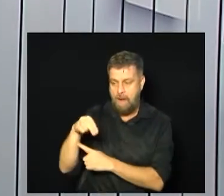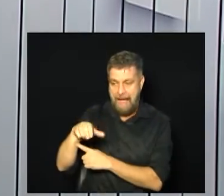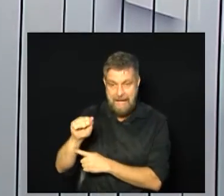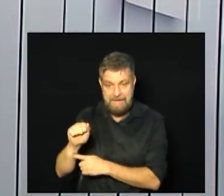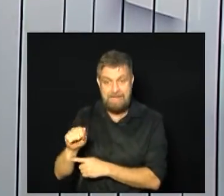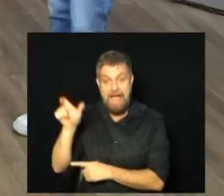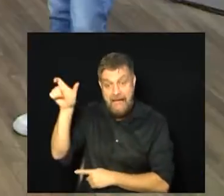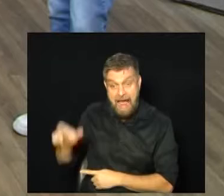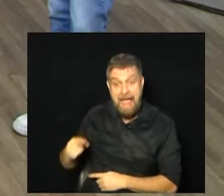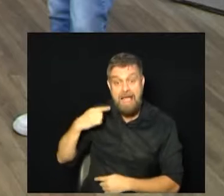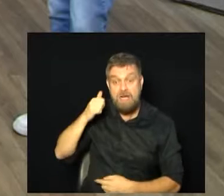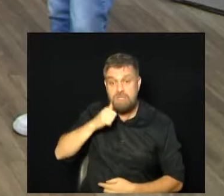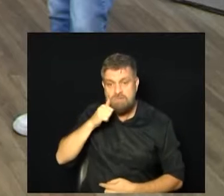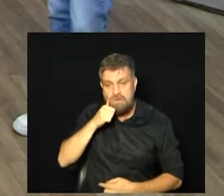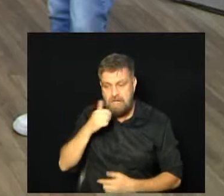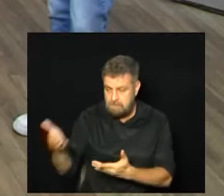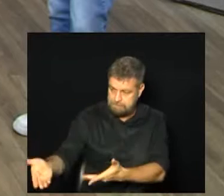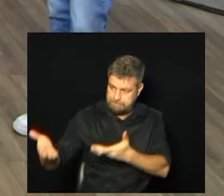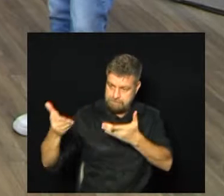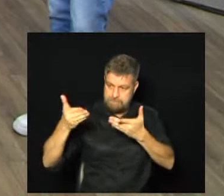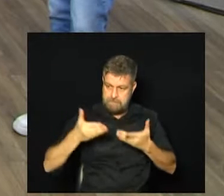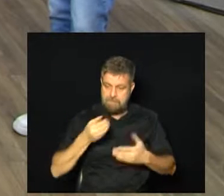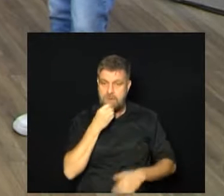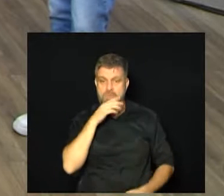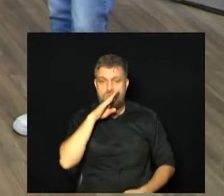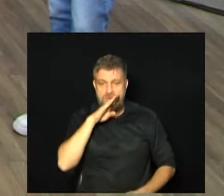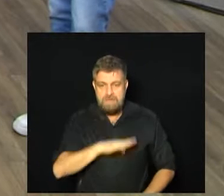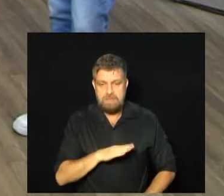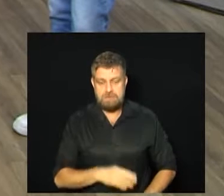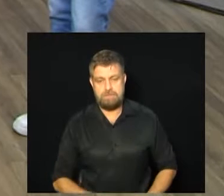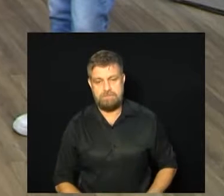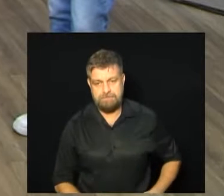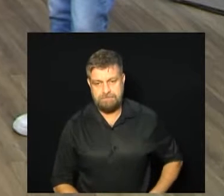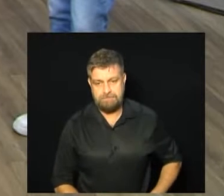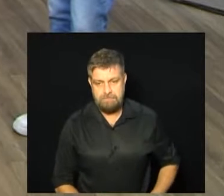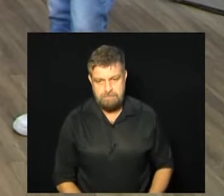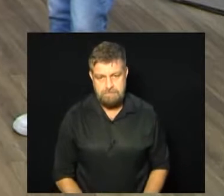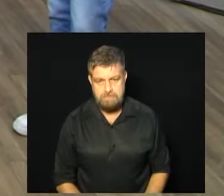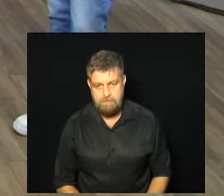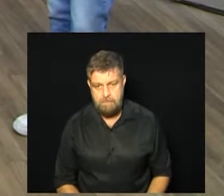Vanessa. Então, André, seja bem-vindo e boa tarde.